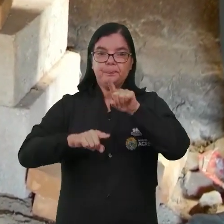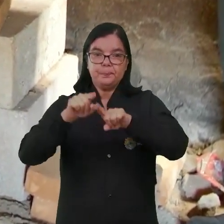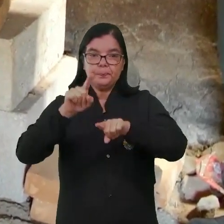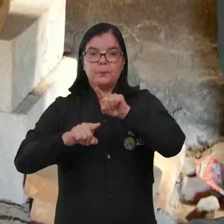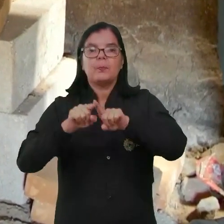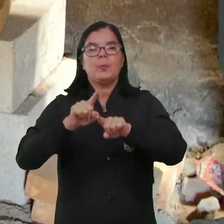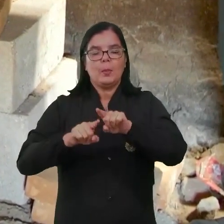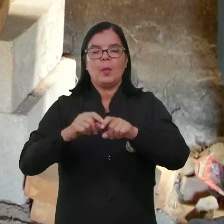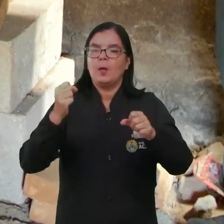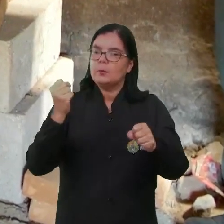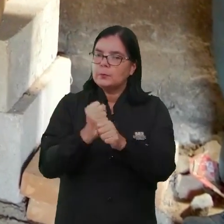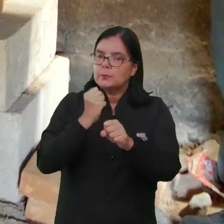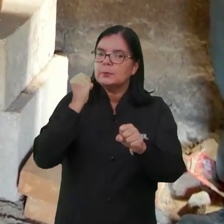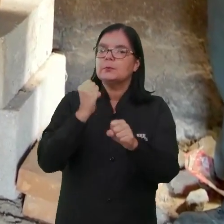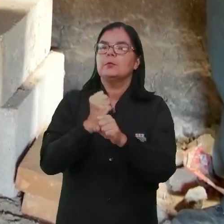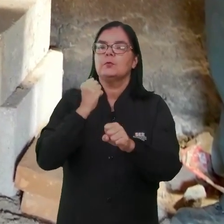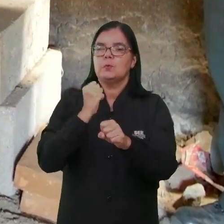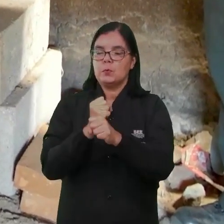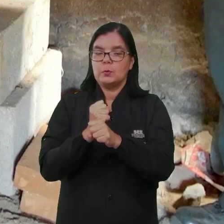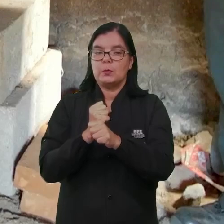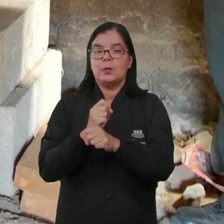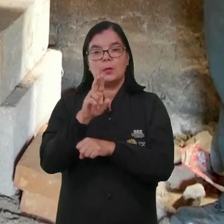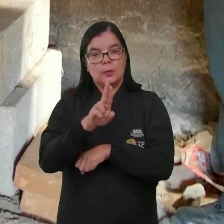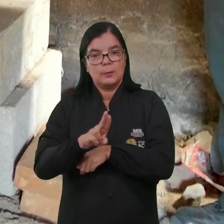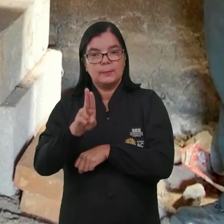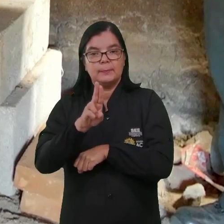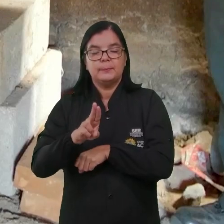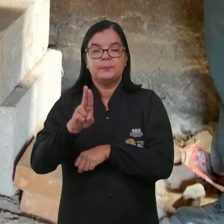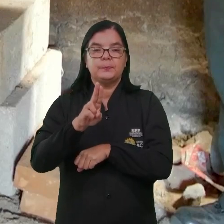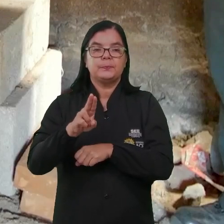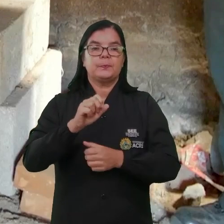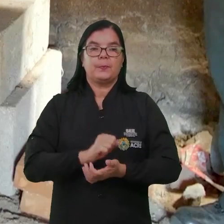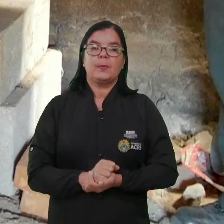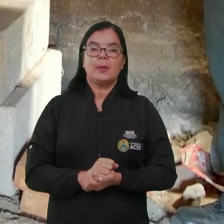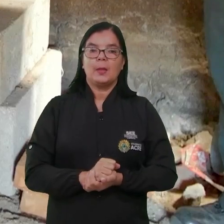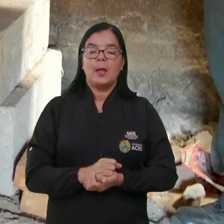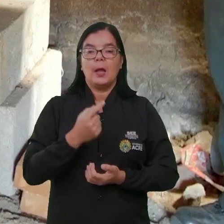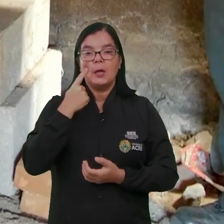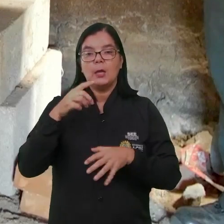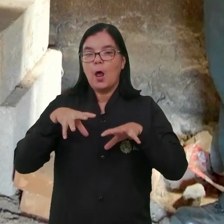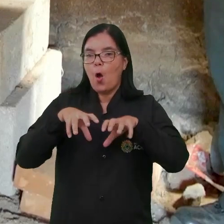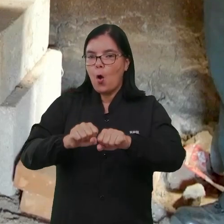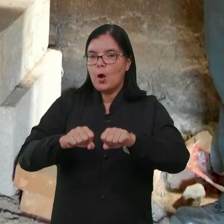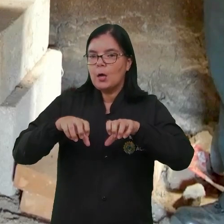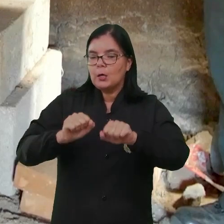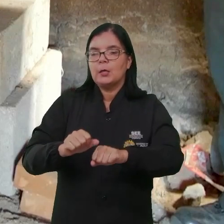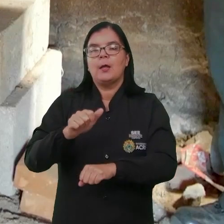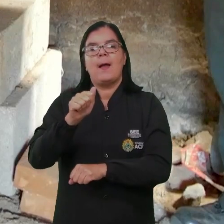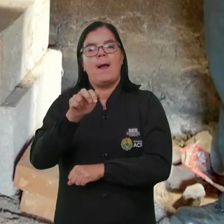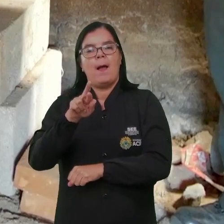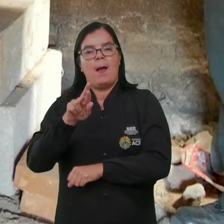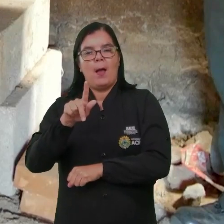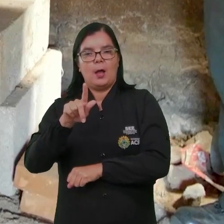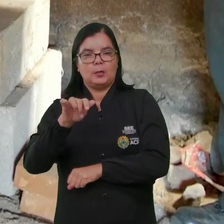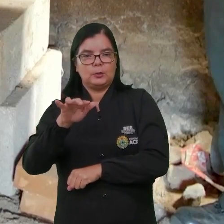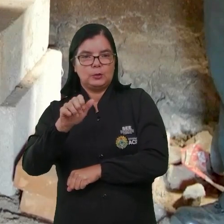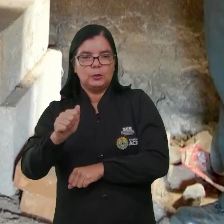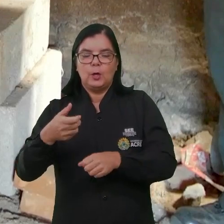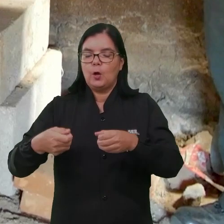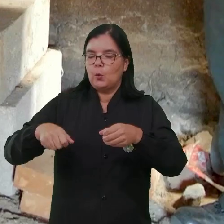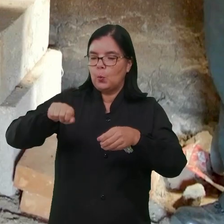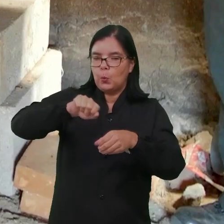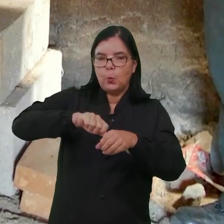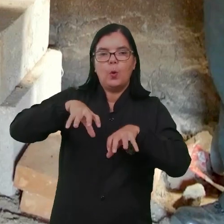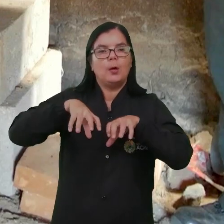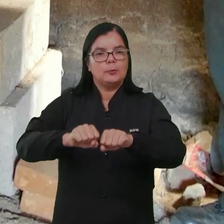a matéria-prima, né, que é utilizada para esse tipo de material é a argila. E aí você vai adicionando ali os